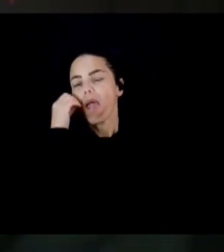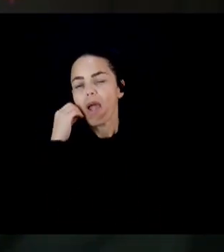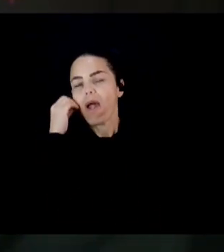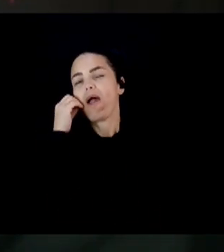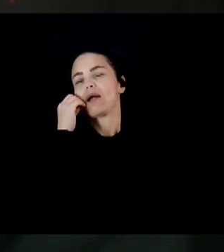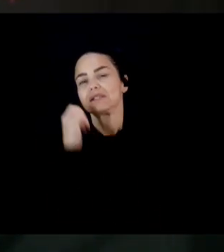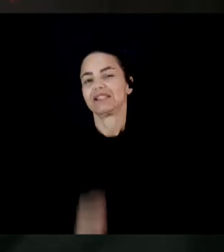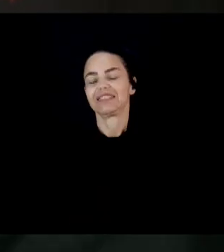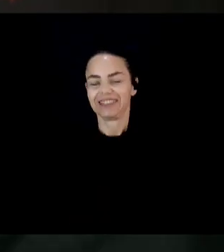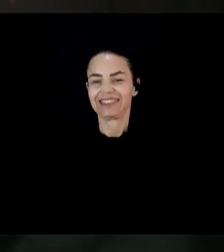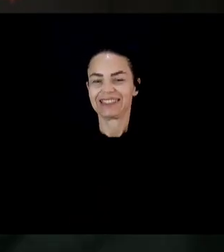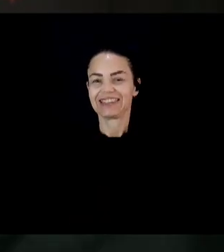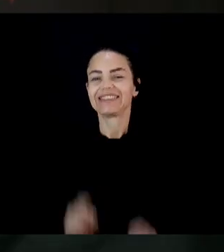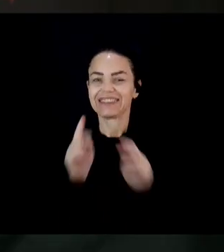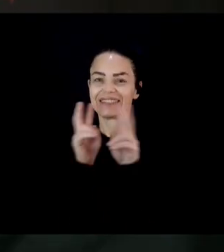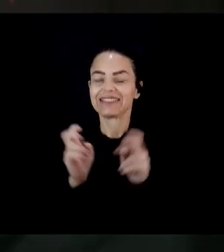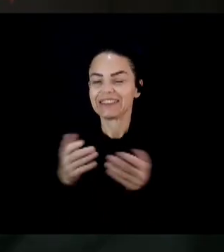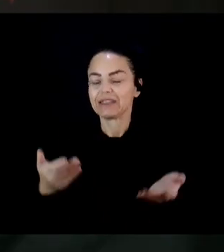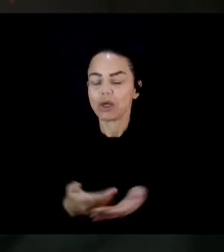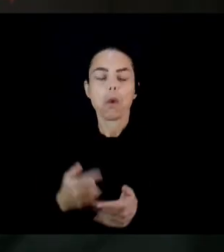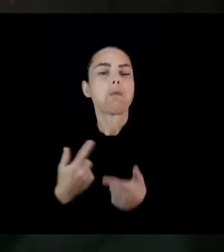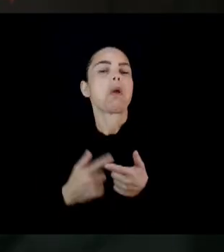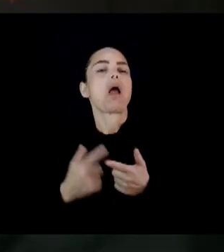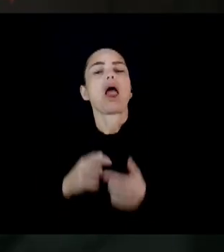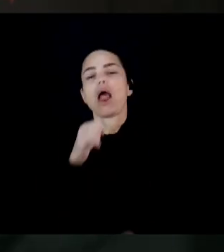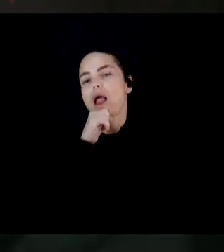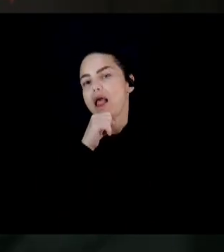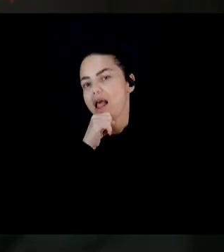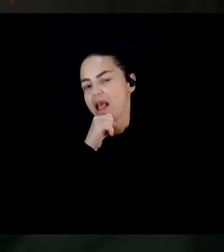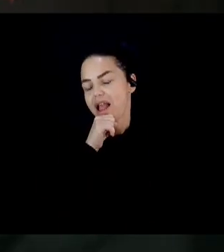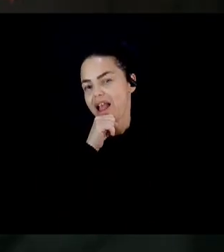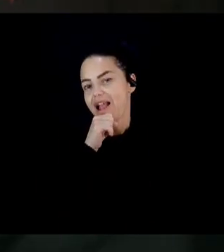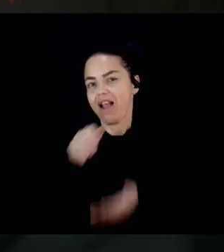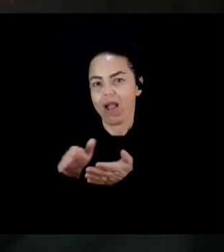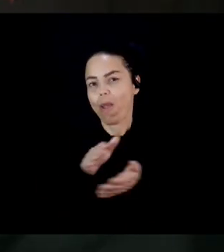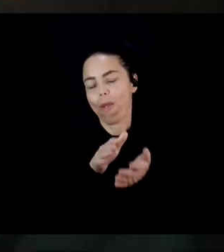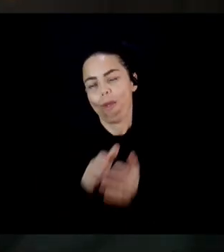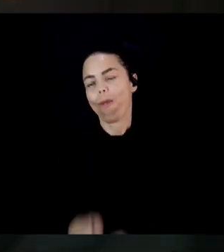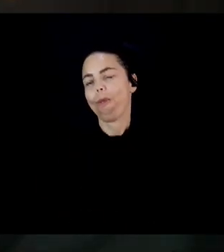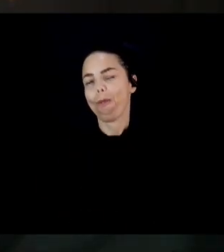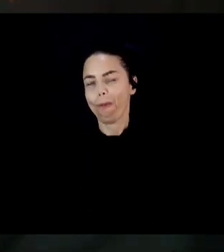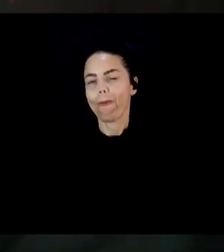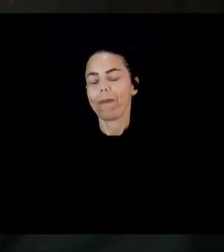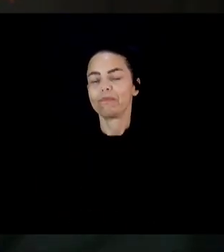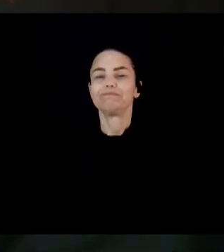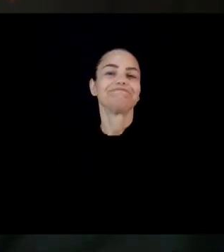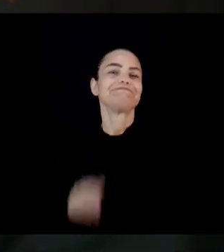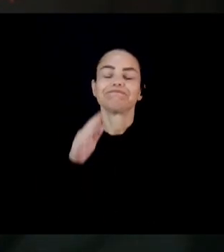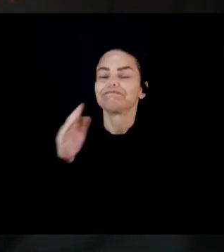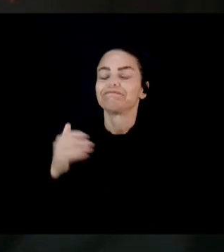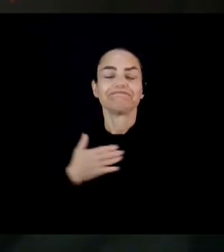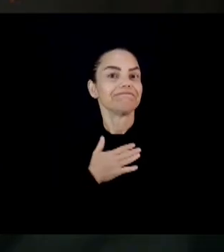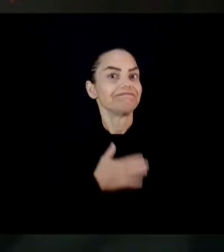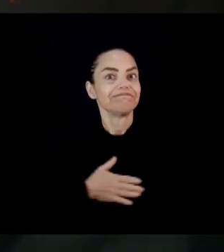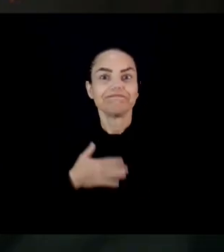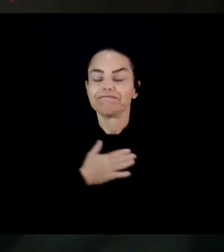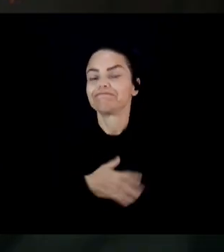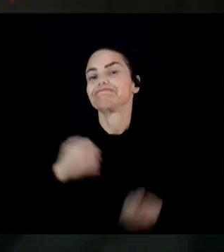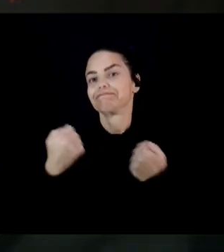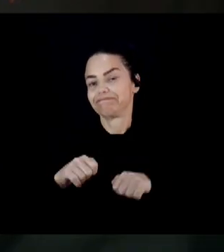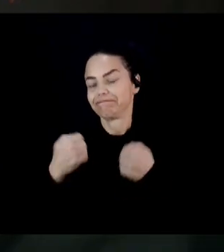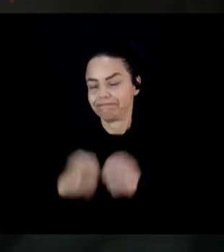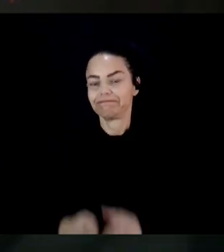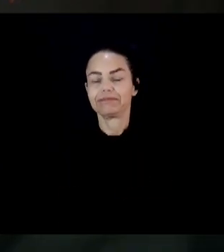de hoje. Por que envelhecer é um caminho que diz respeito a todos nós? Gente, a gente precisa falar sobre